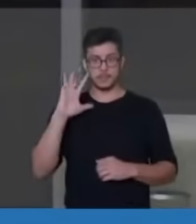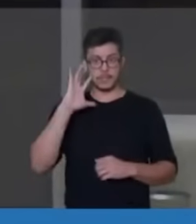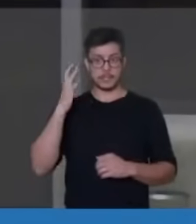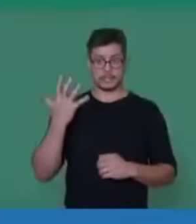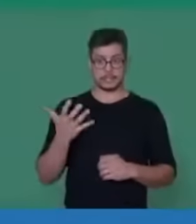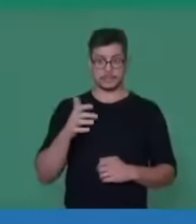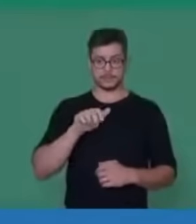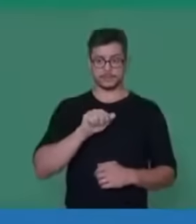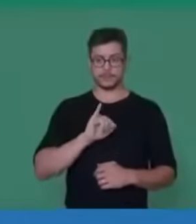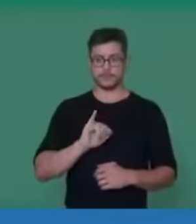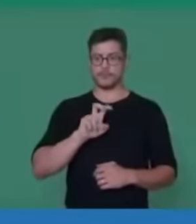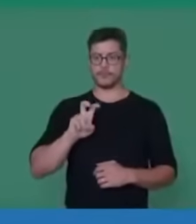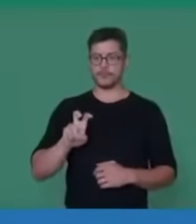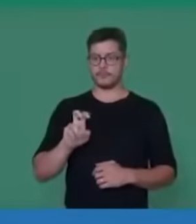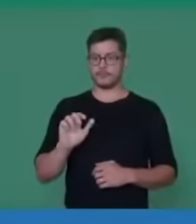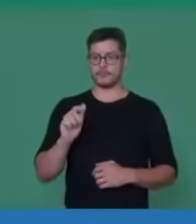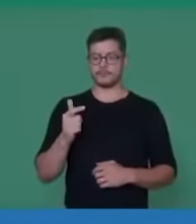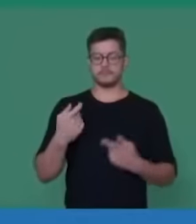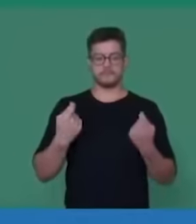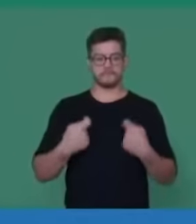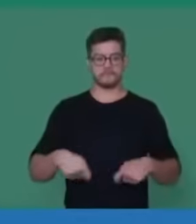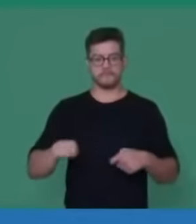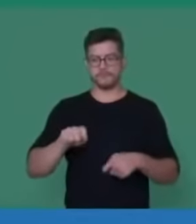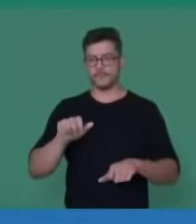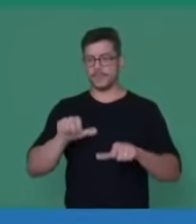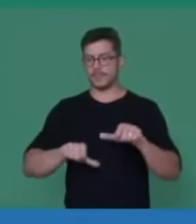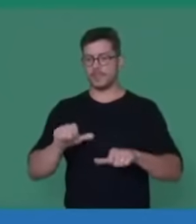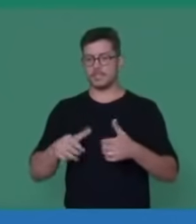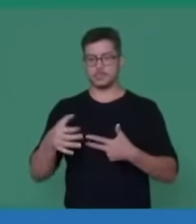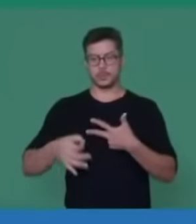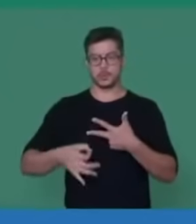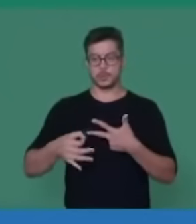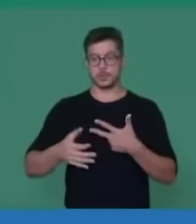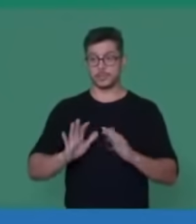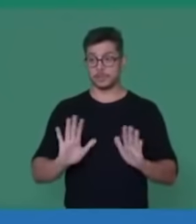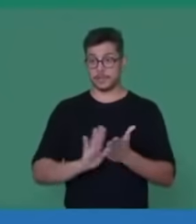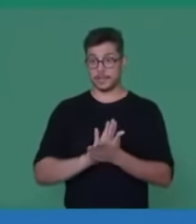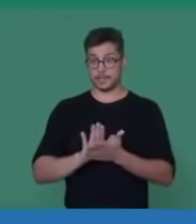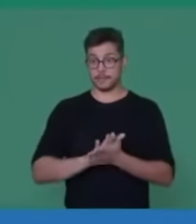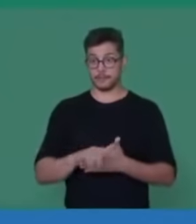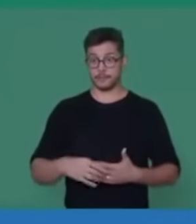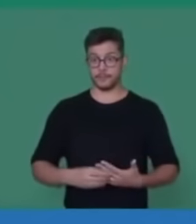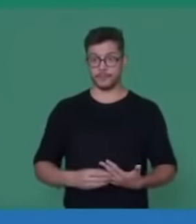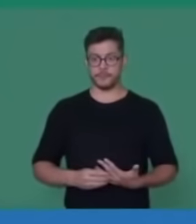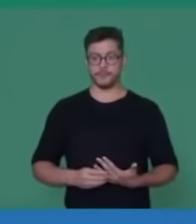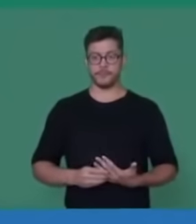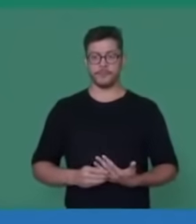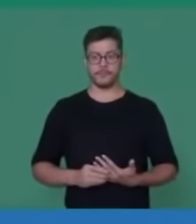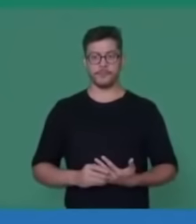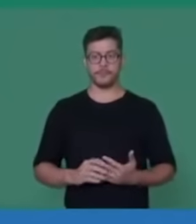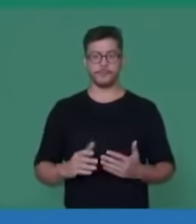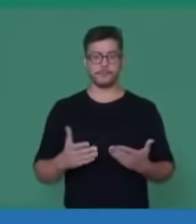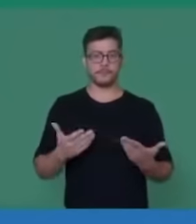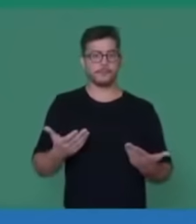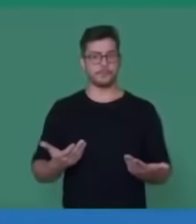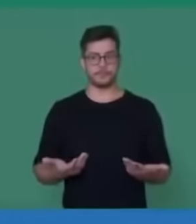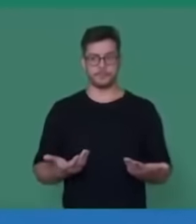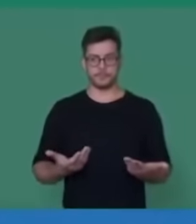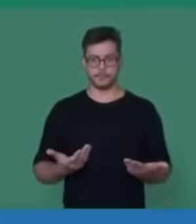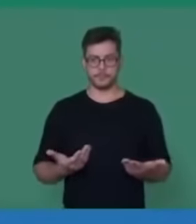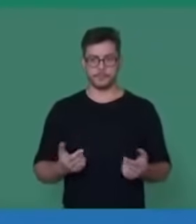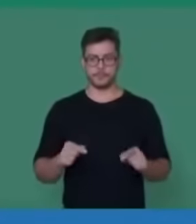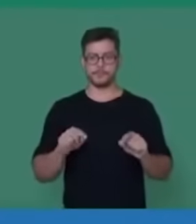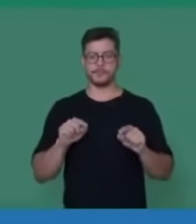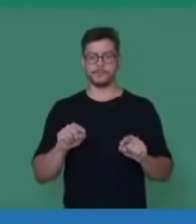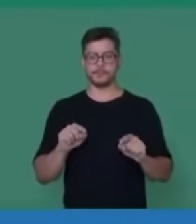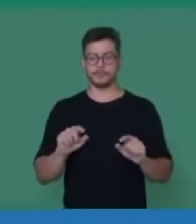AI-5 de qualquer apreciação judicial. Claro, aqui estava a resposta aos